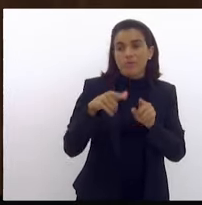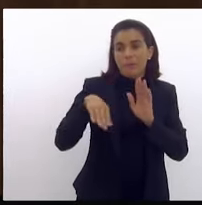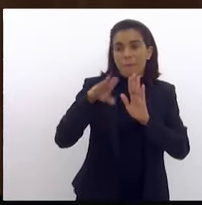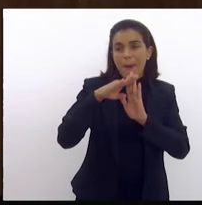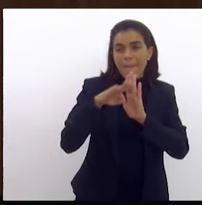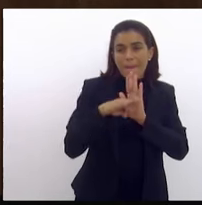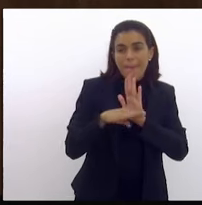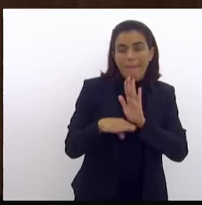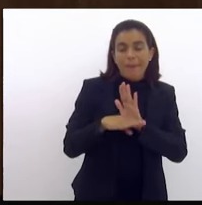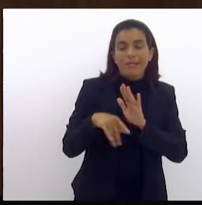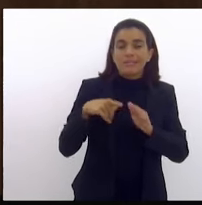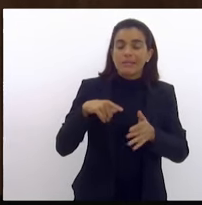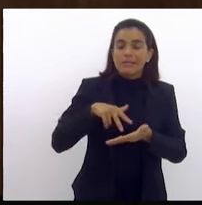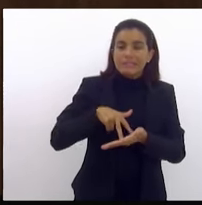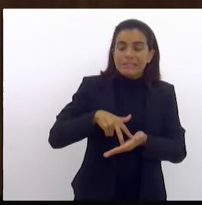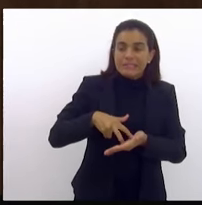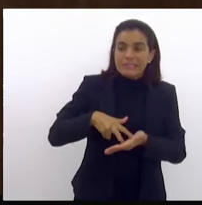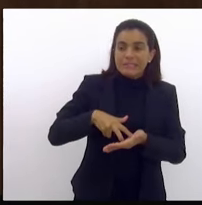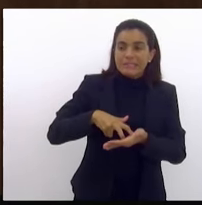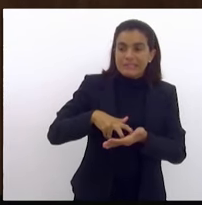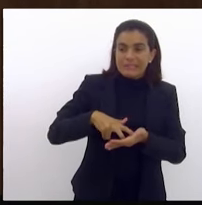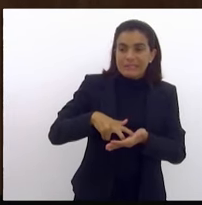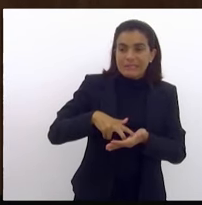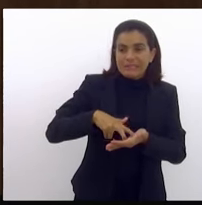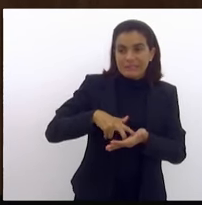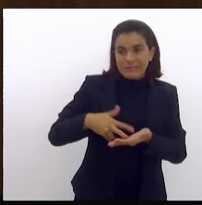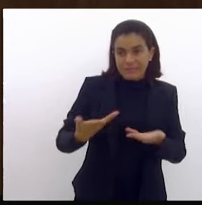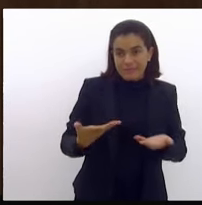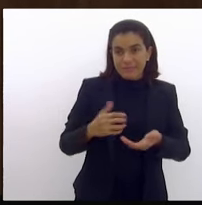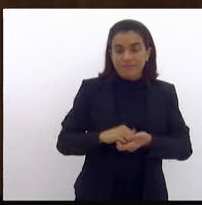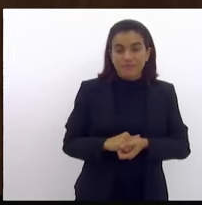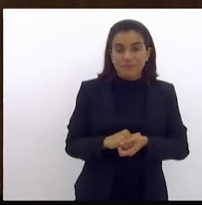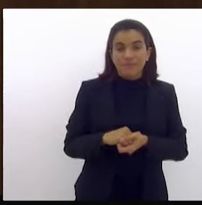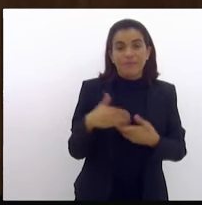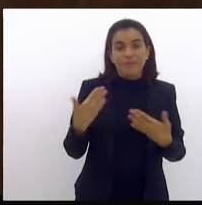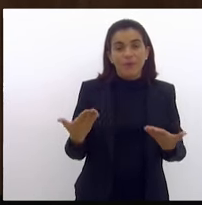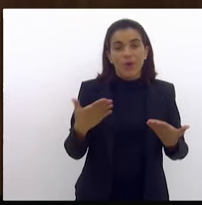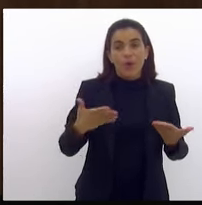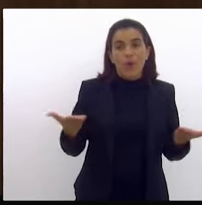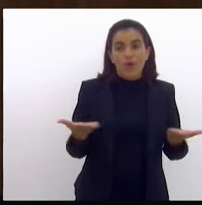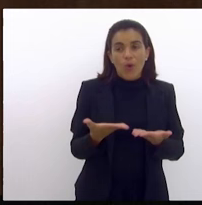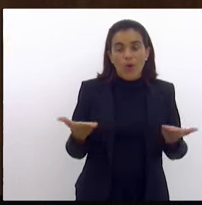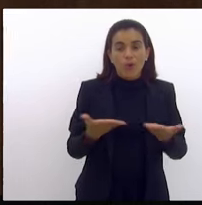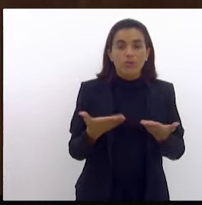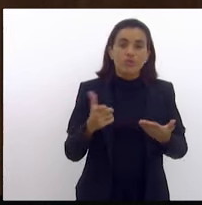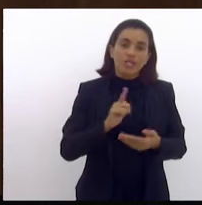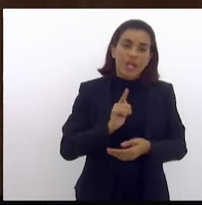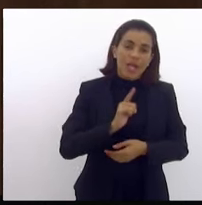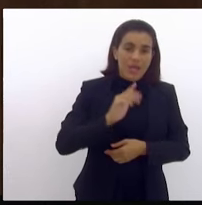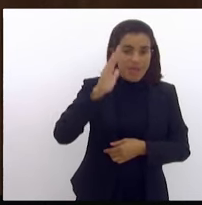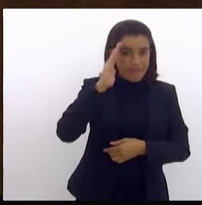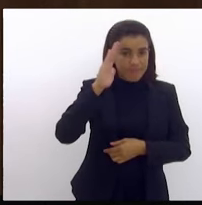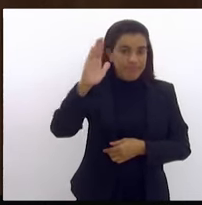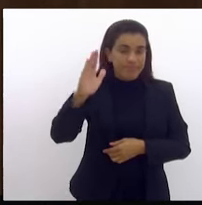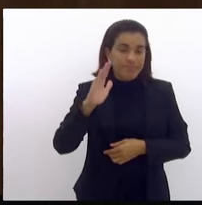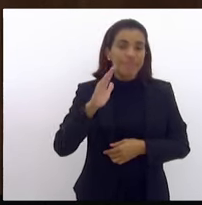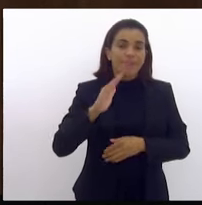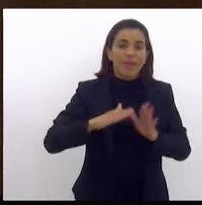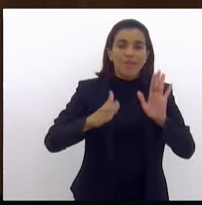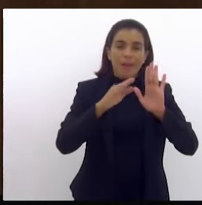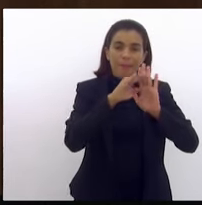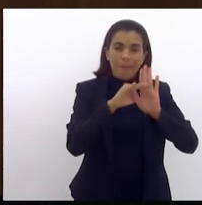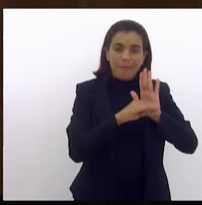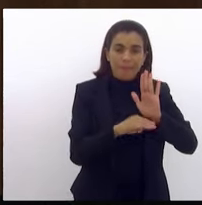encontrava uma enorme insegurança na sua continuidade. Então, hoje, a gente vê a priorização da construção da pauta